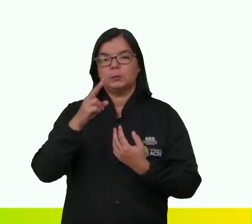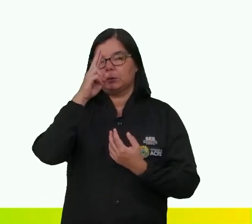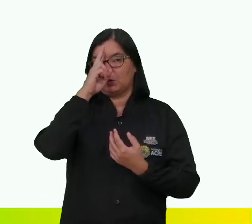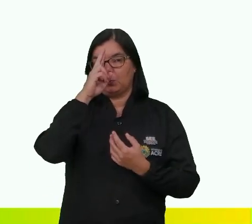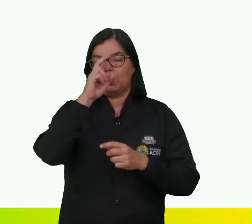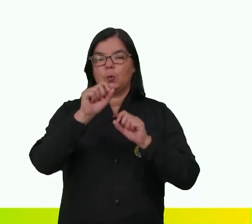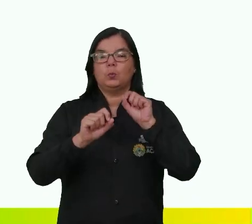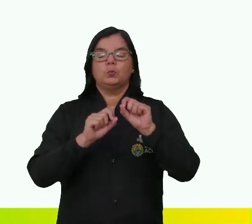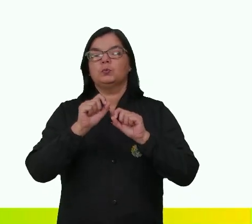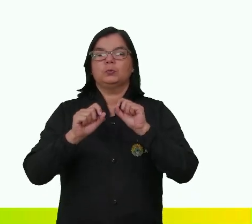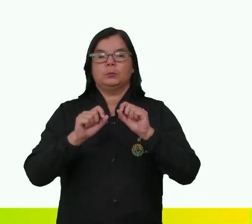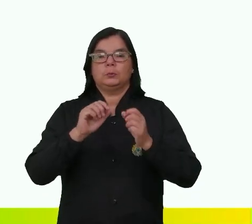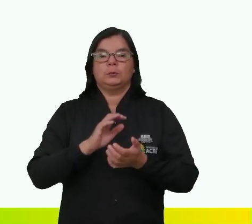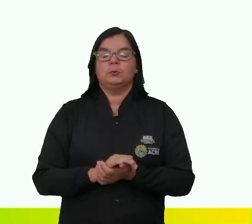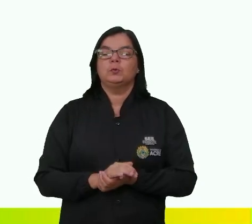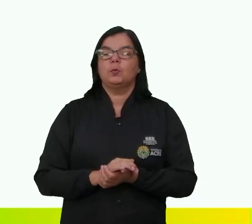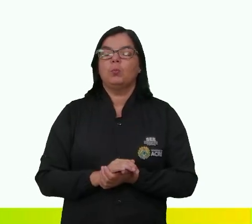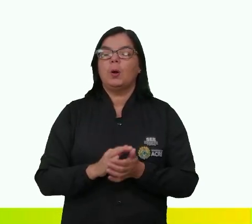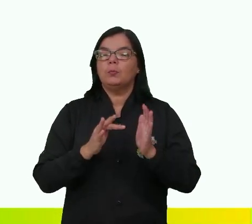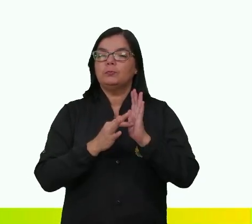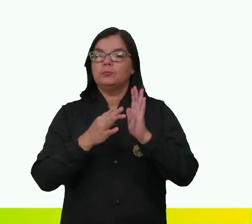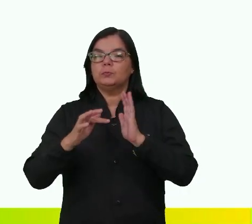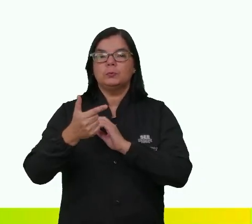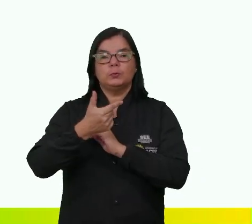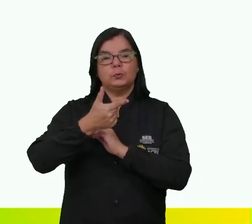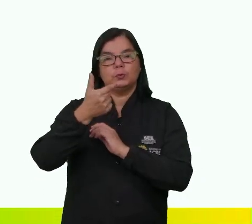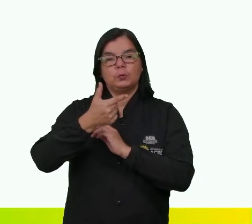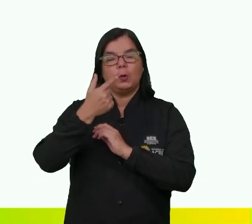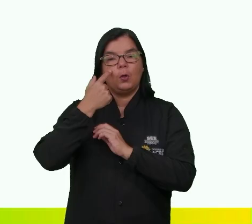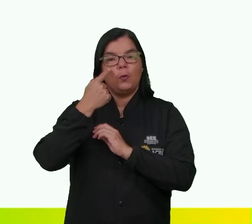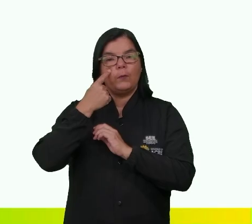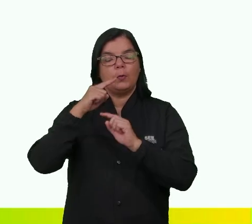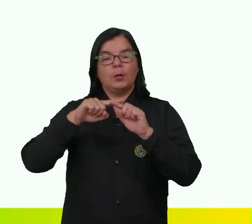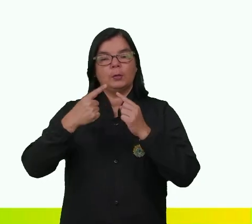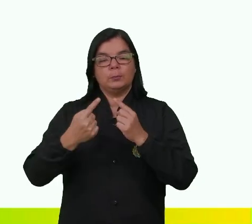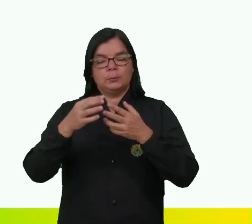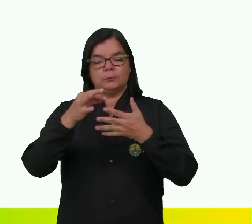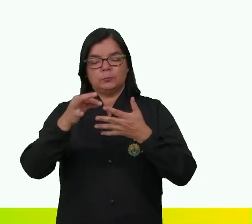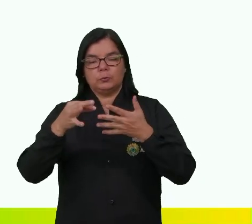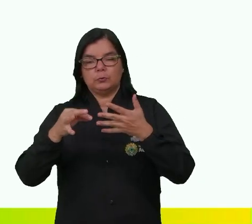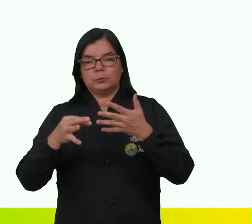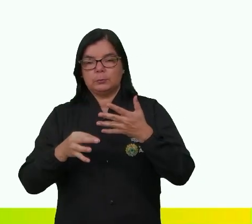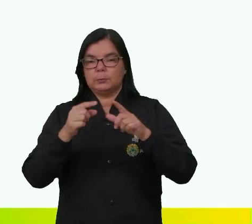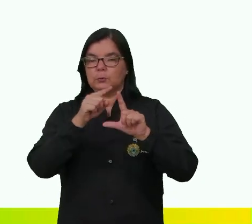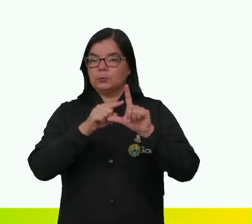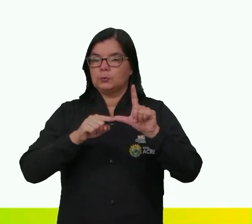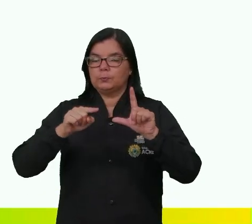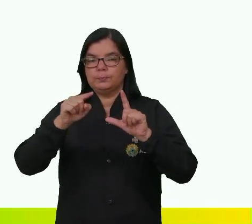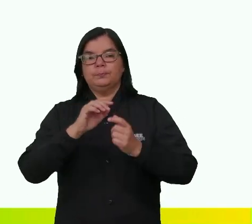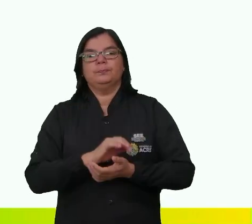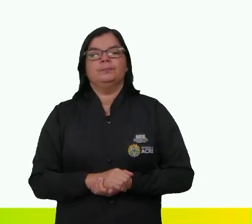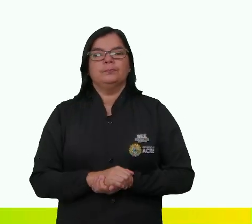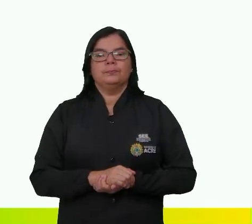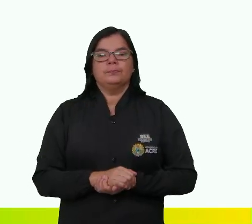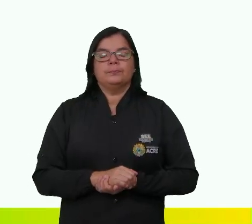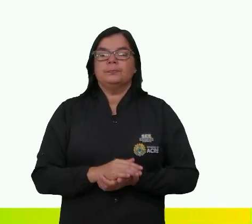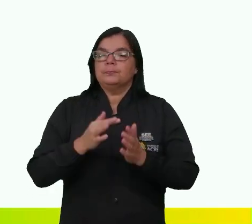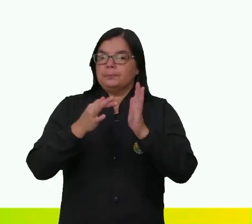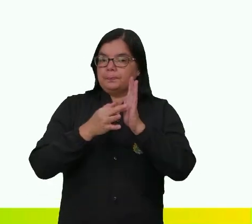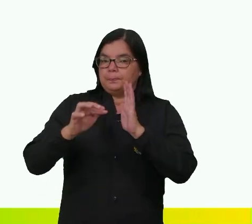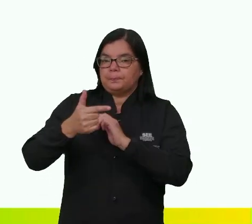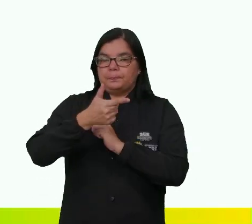o que significa uma função quadrática e depois entender os elementos gráficos dela. Uma função